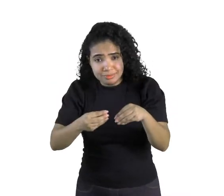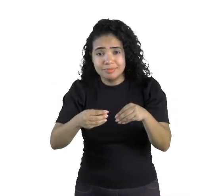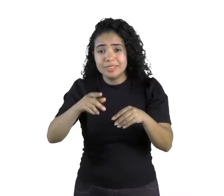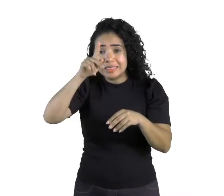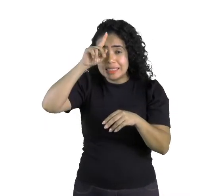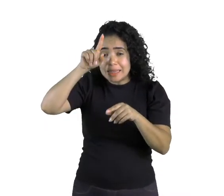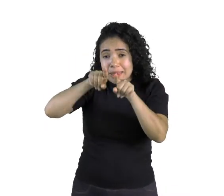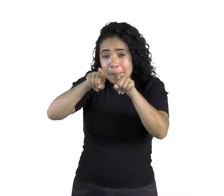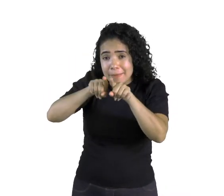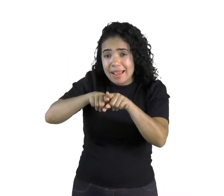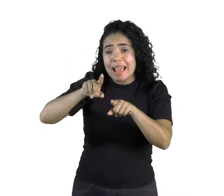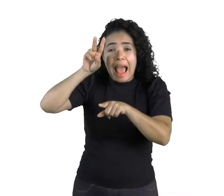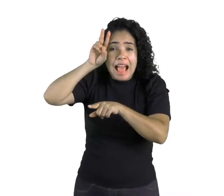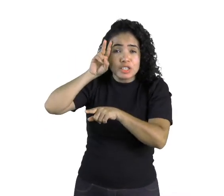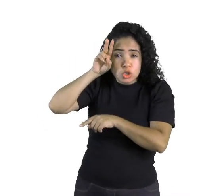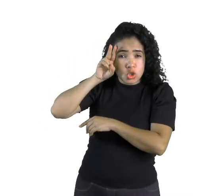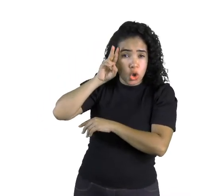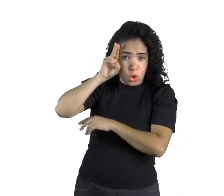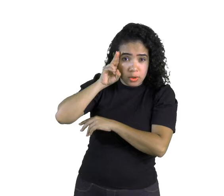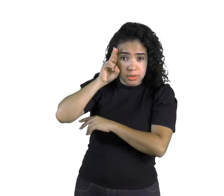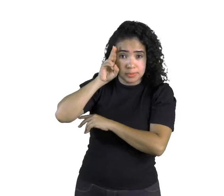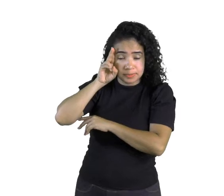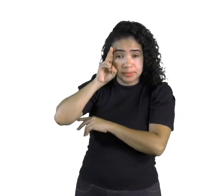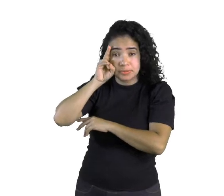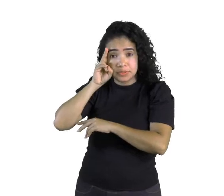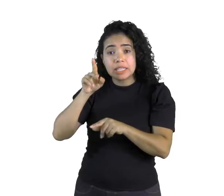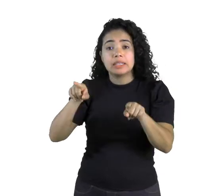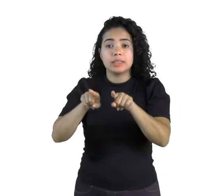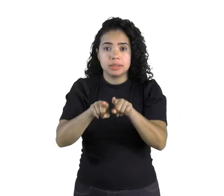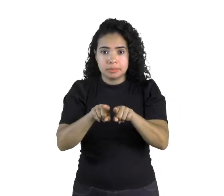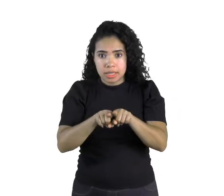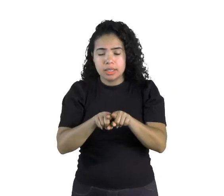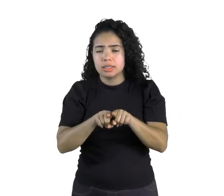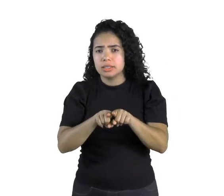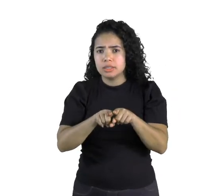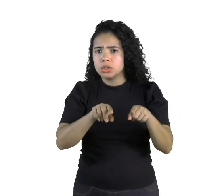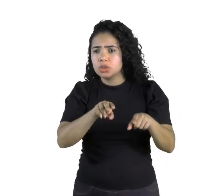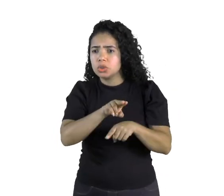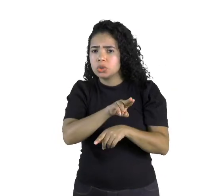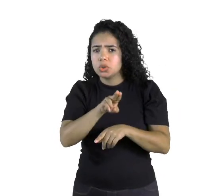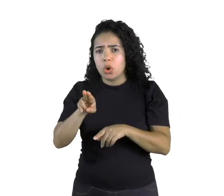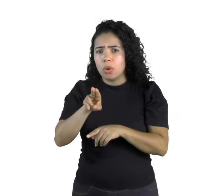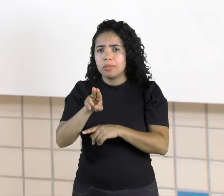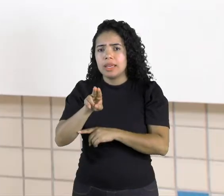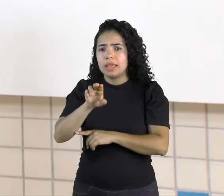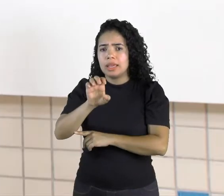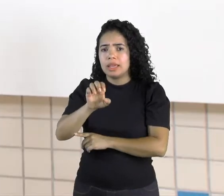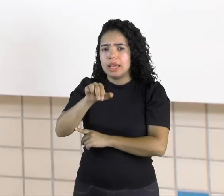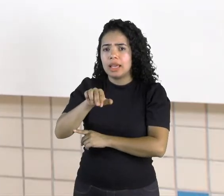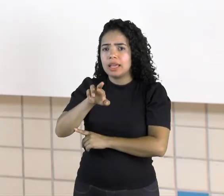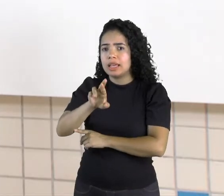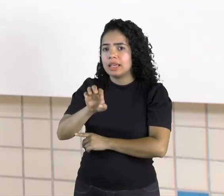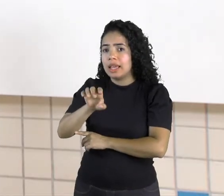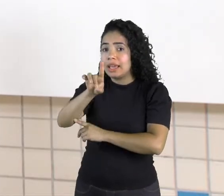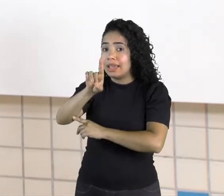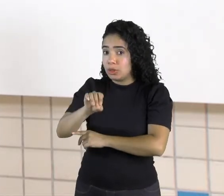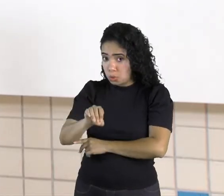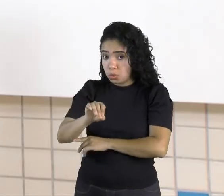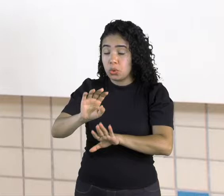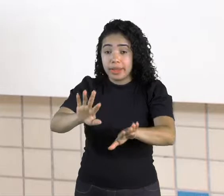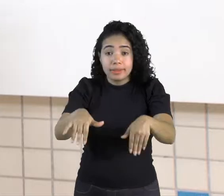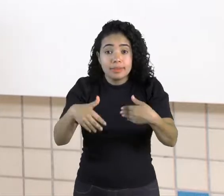a história propriamente dita, também denominada de enredo. Então é o